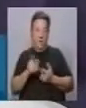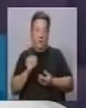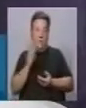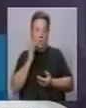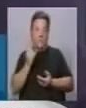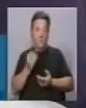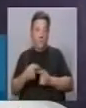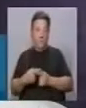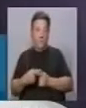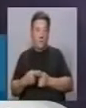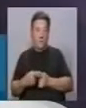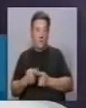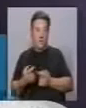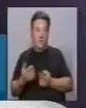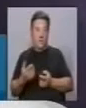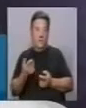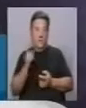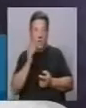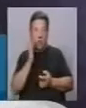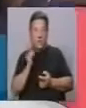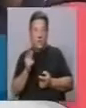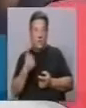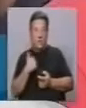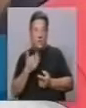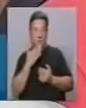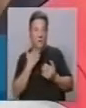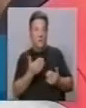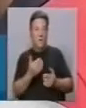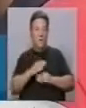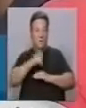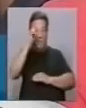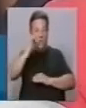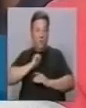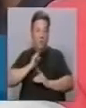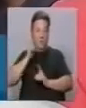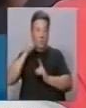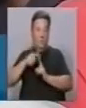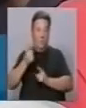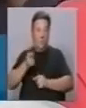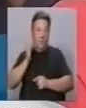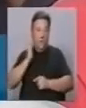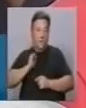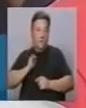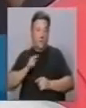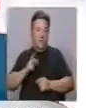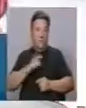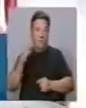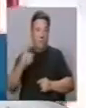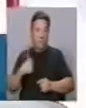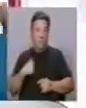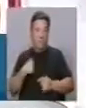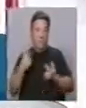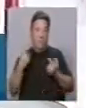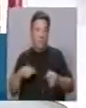muito interessante e é uma oportunidade que nós estamos a dar cumprindo a nossa obrigação. Isto é, a Universidade do Porto